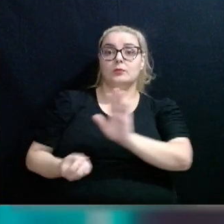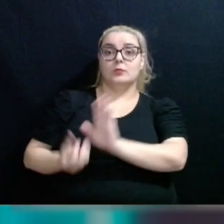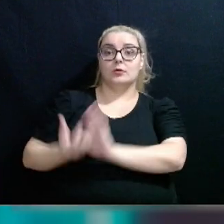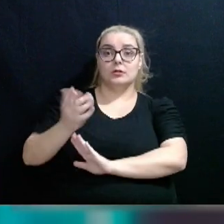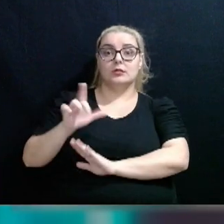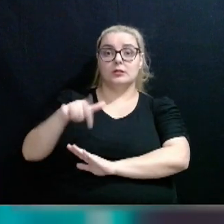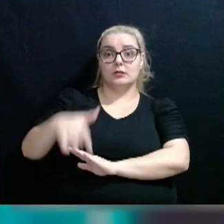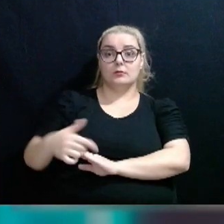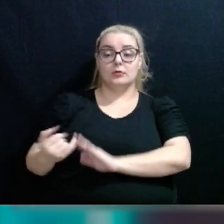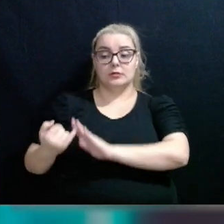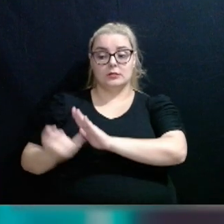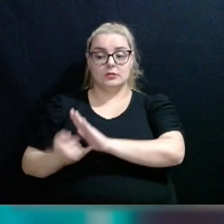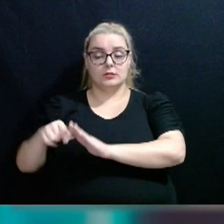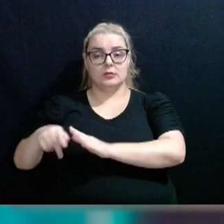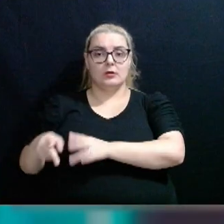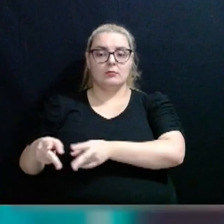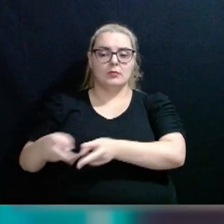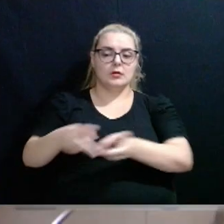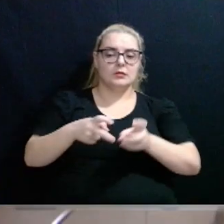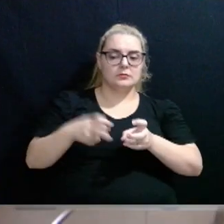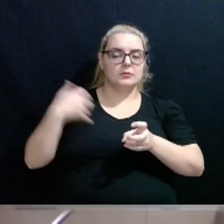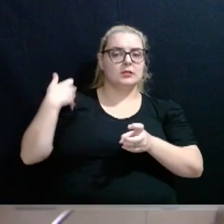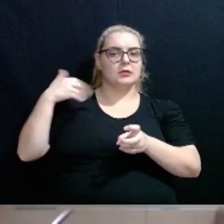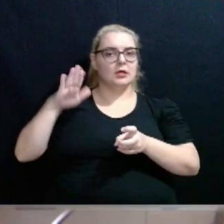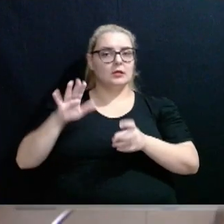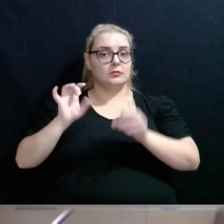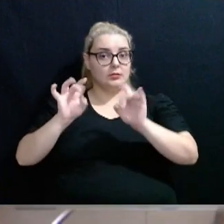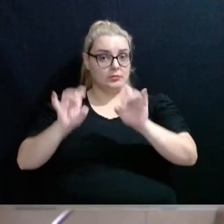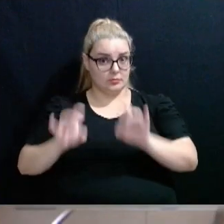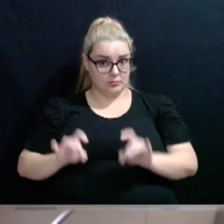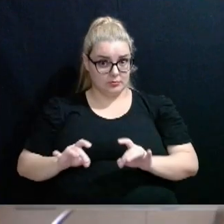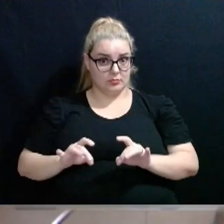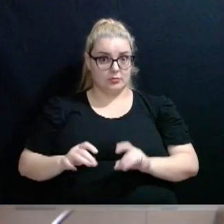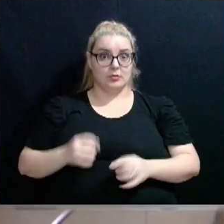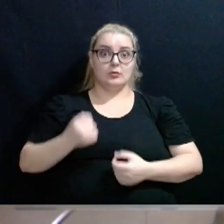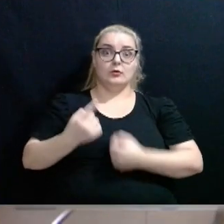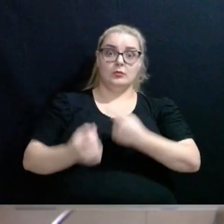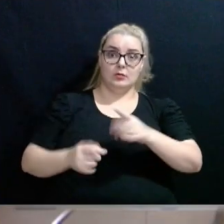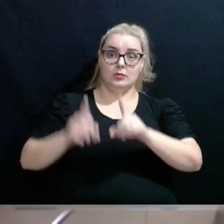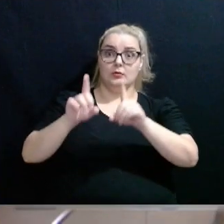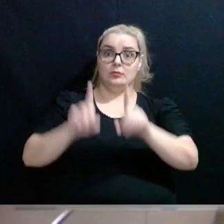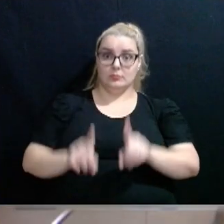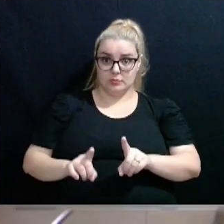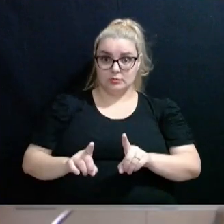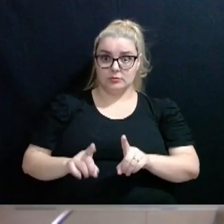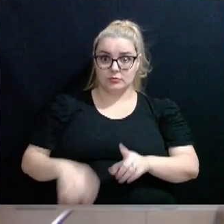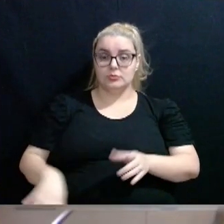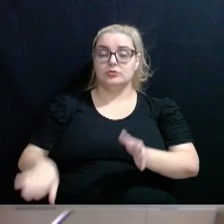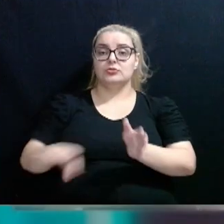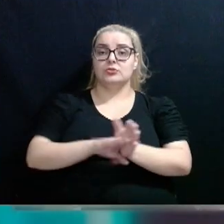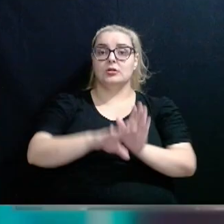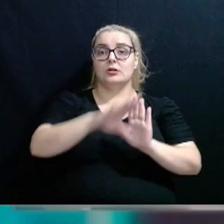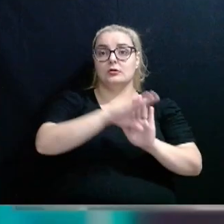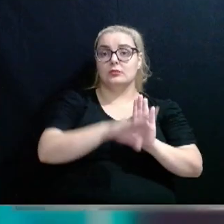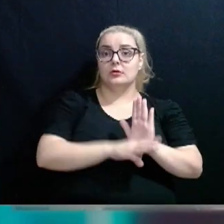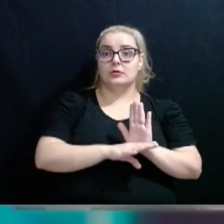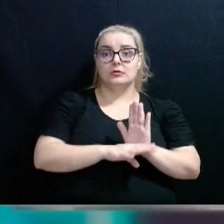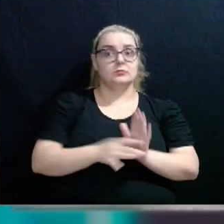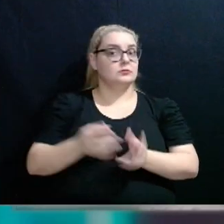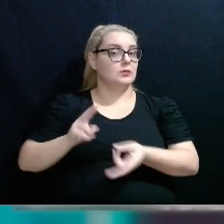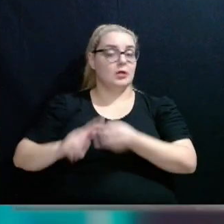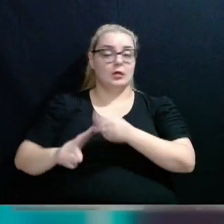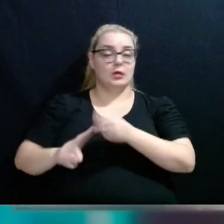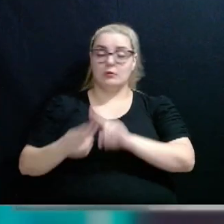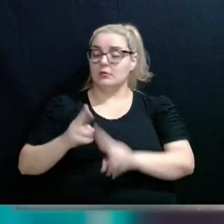entidade identificar que adultos, especialmente os com alguma deficiência, chegavam ao programa sem as habilidades básicas